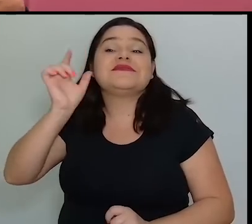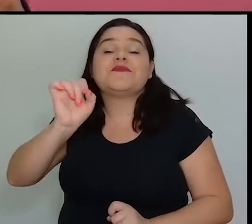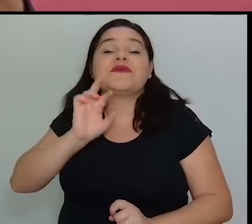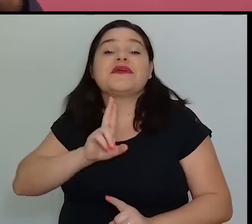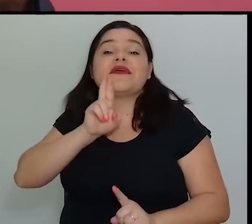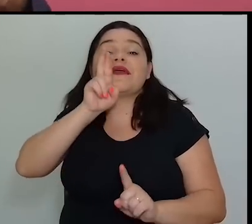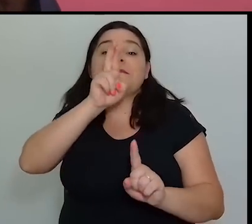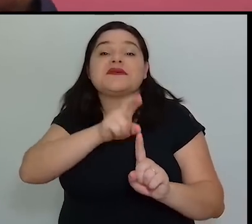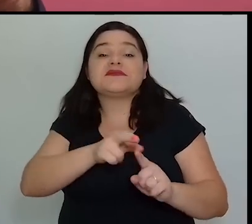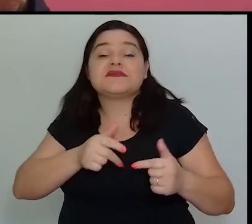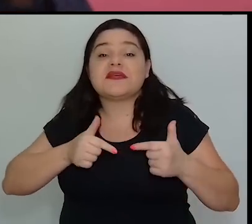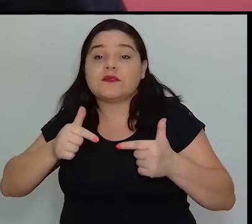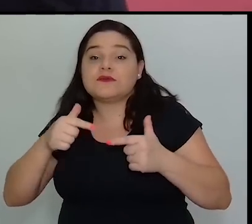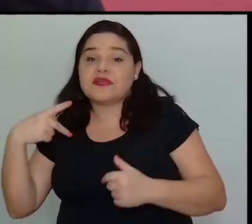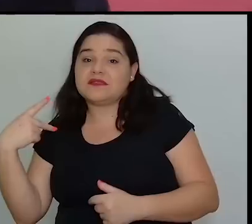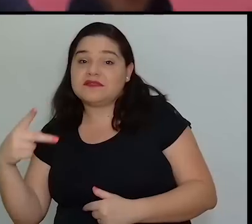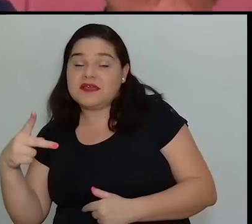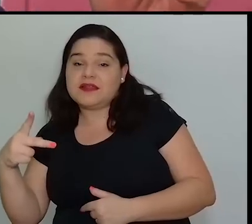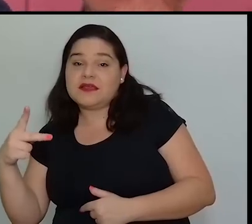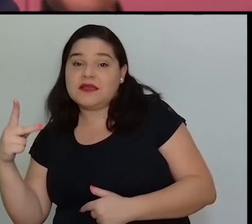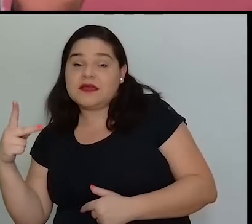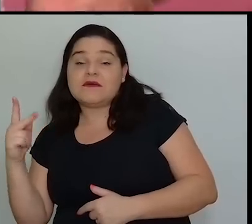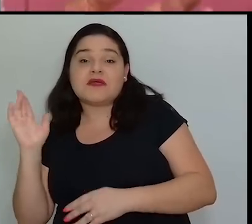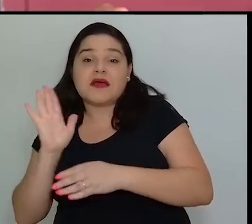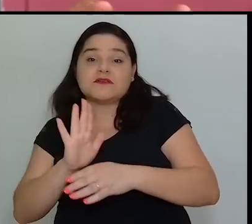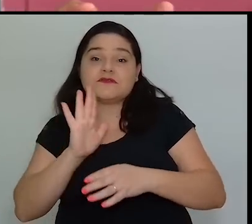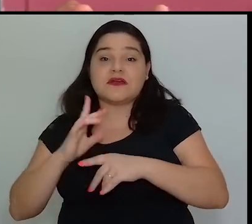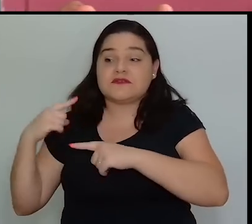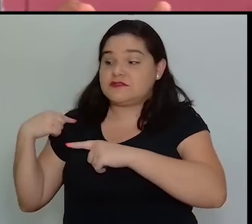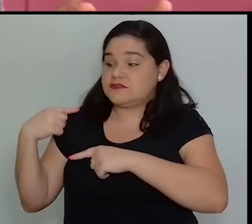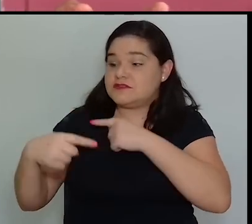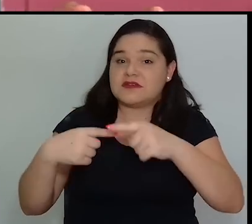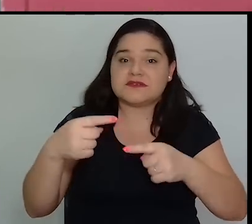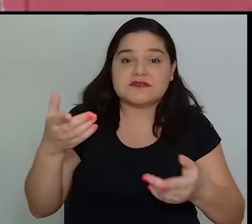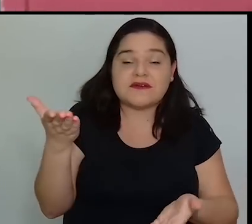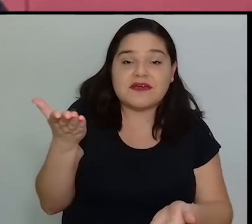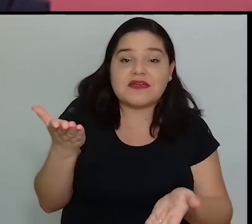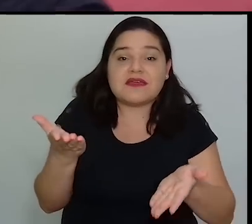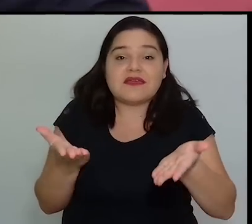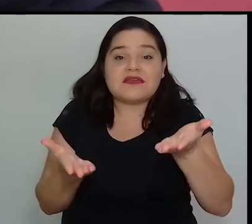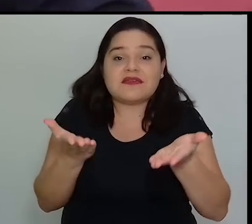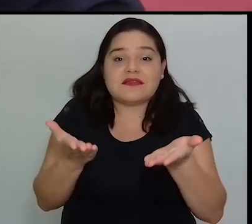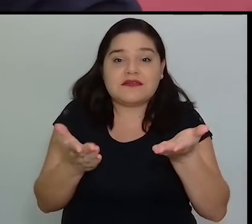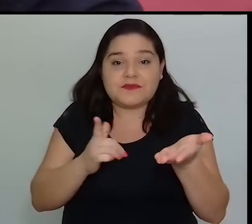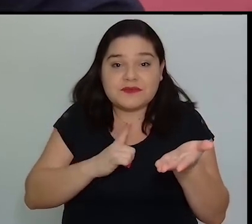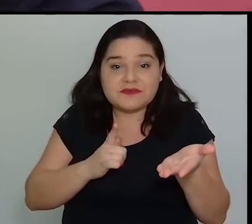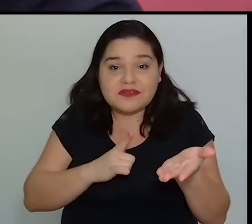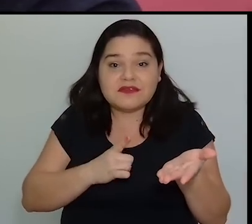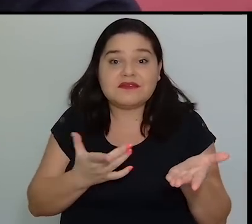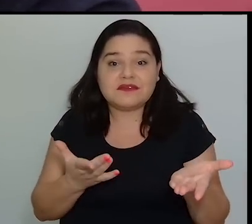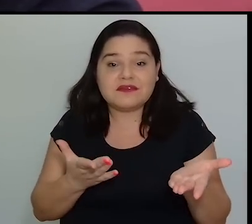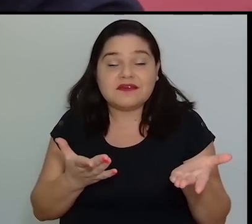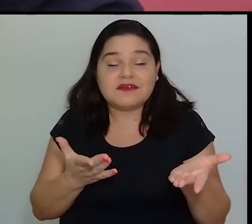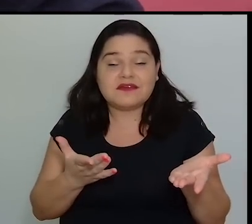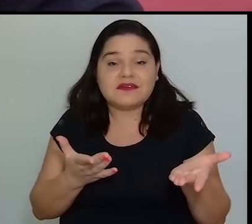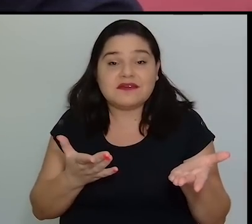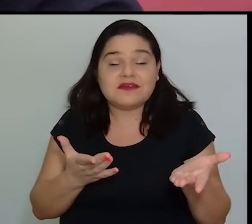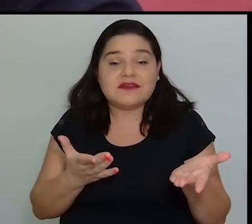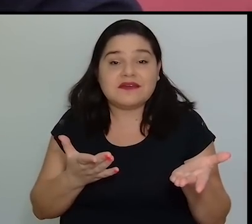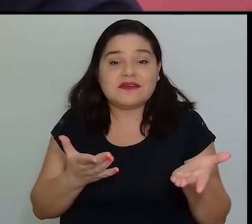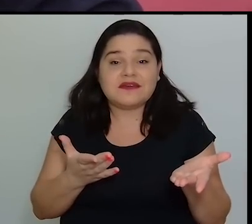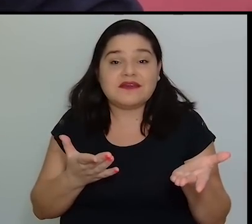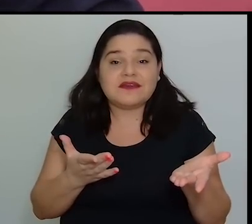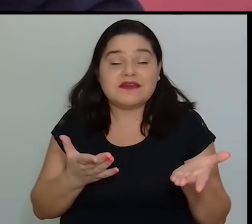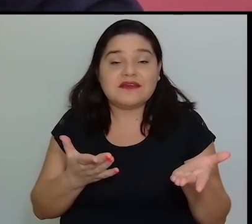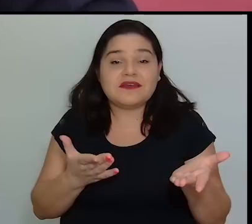representa a luta dele para que as coisas e as relações se equilibrem e eu acho que que o eu acho